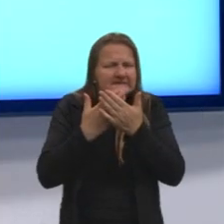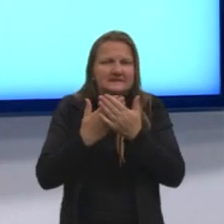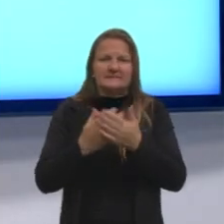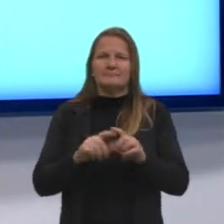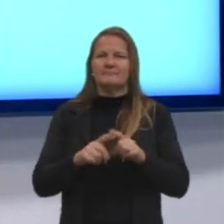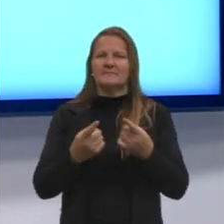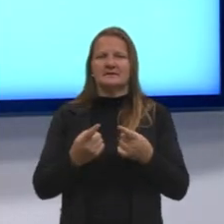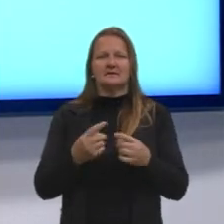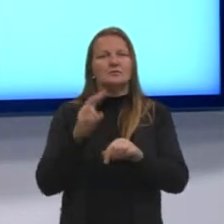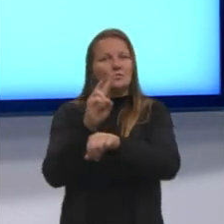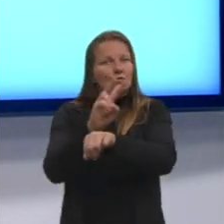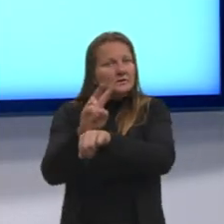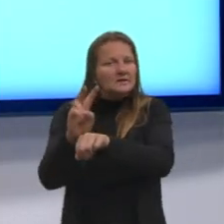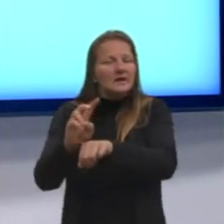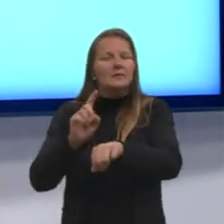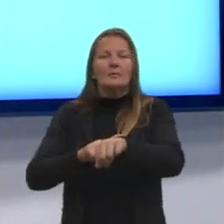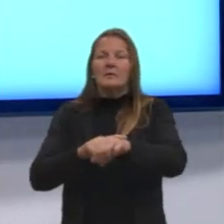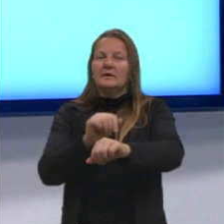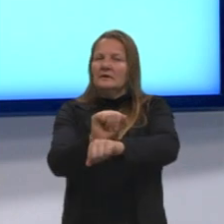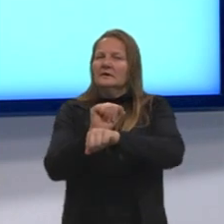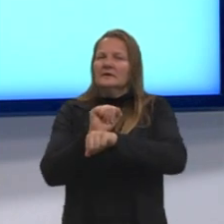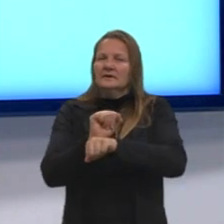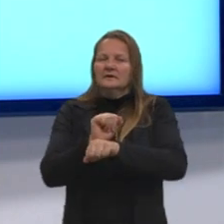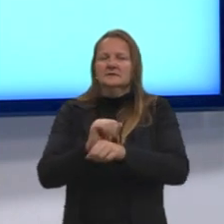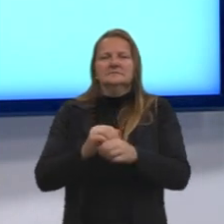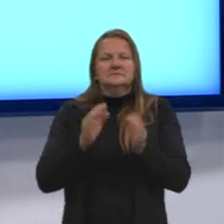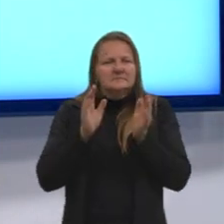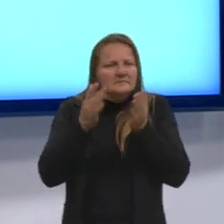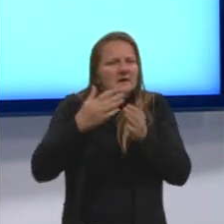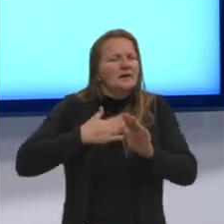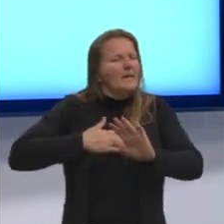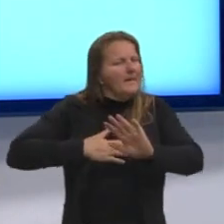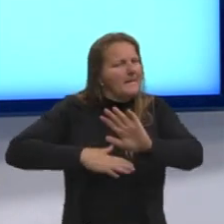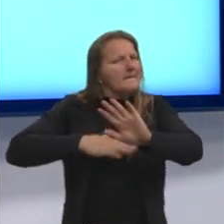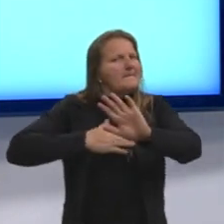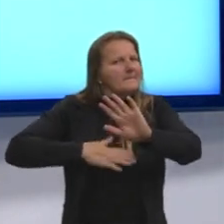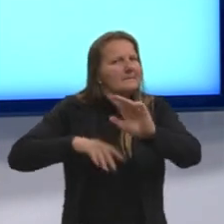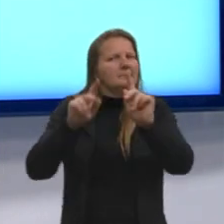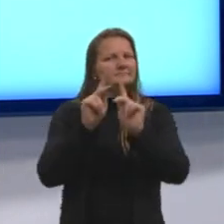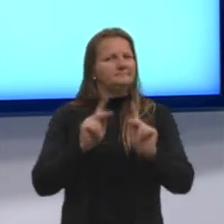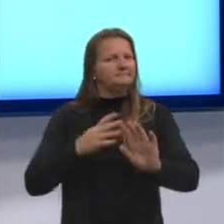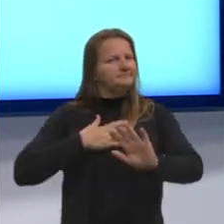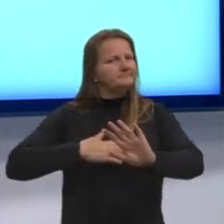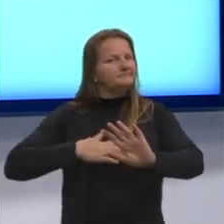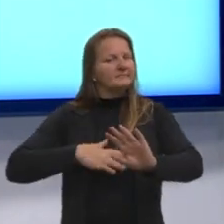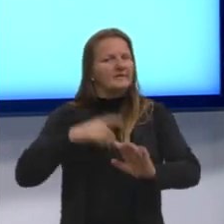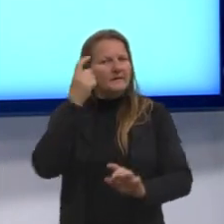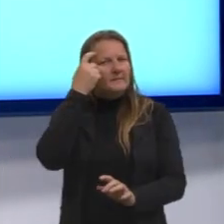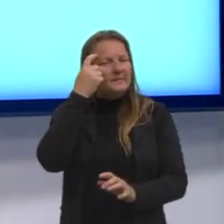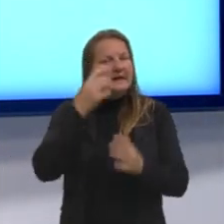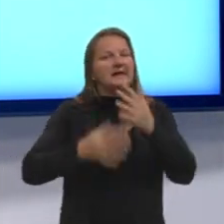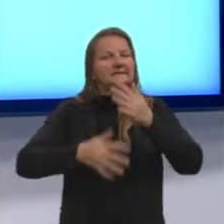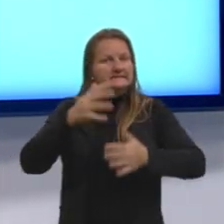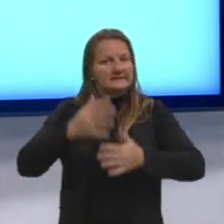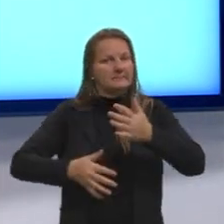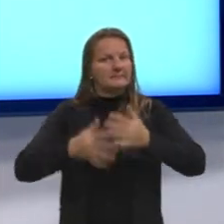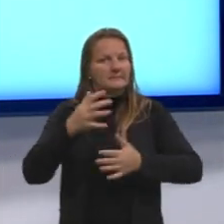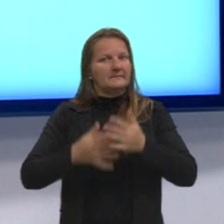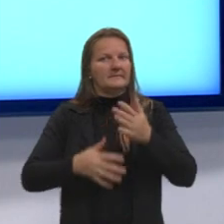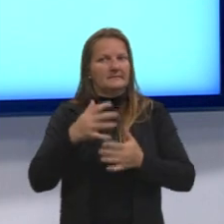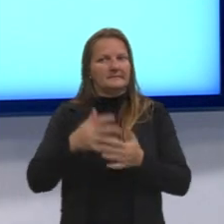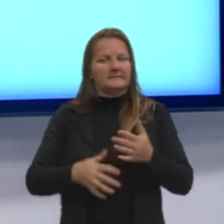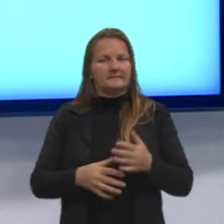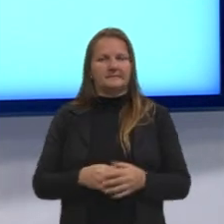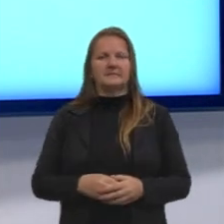mas é aquele momento de manter a calma né O esgotamento mental ele vai te atrapalhar ainda mais então